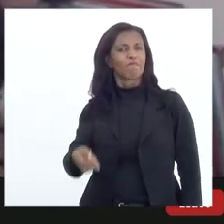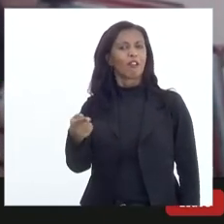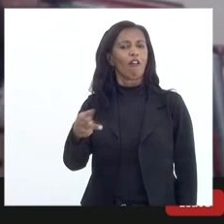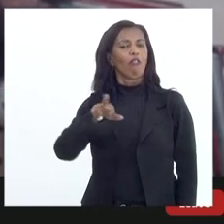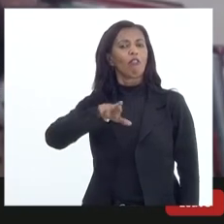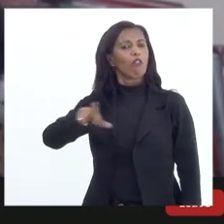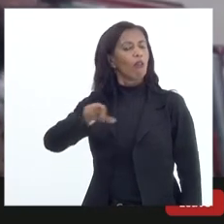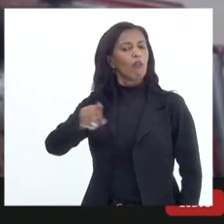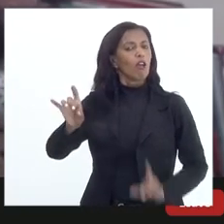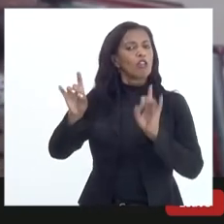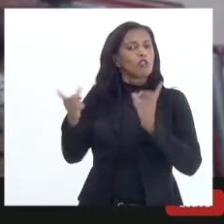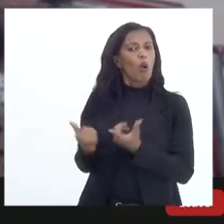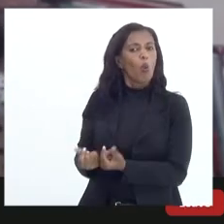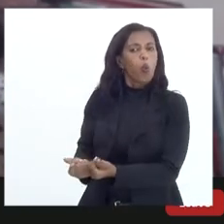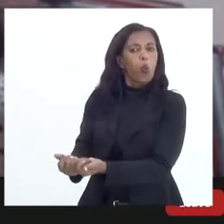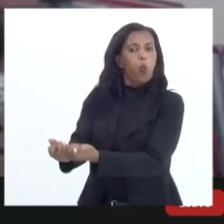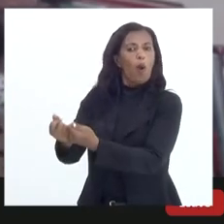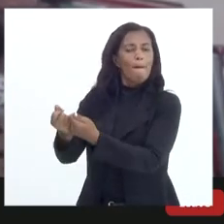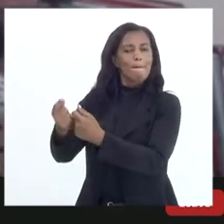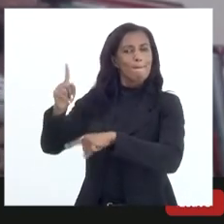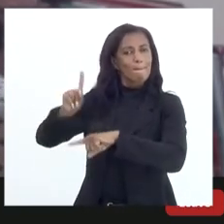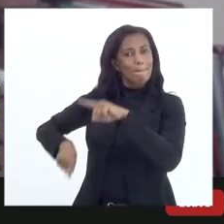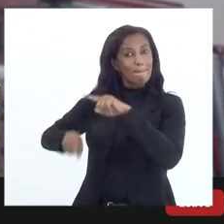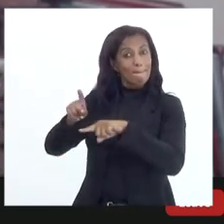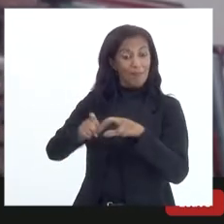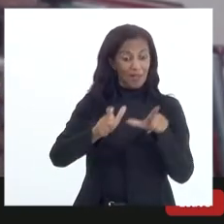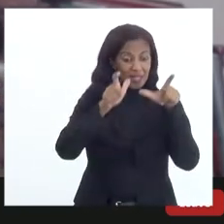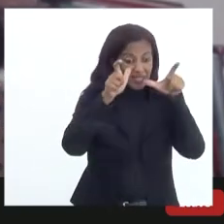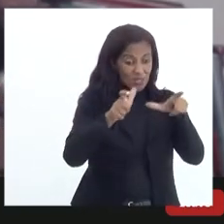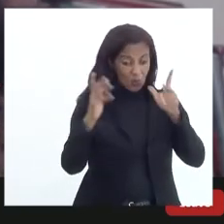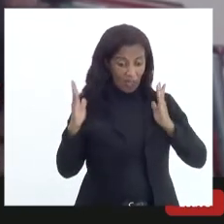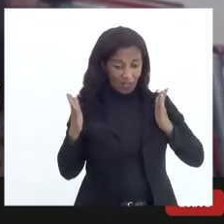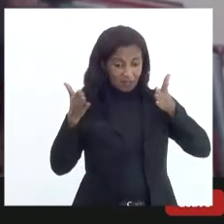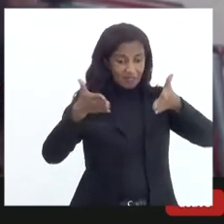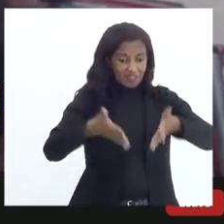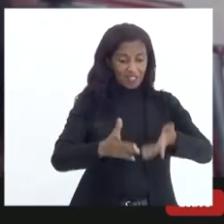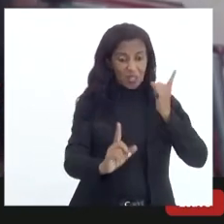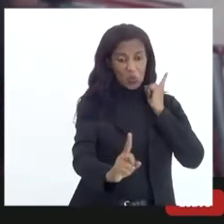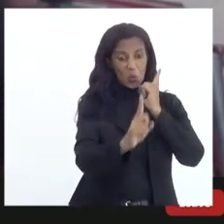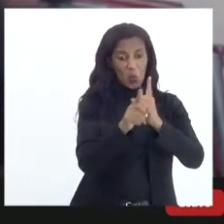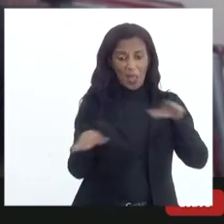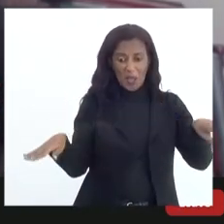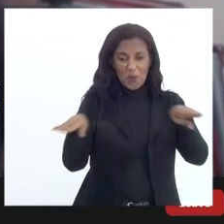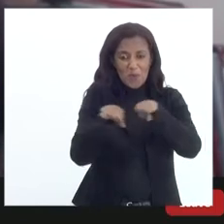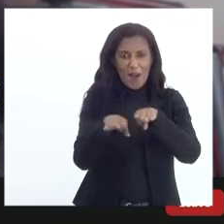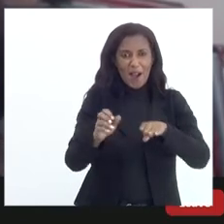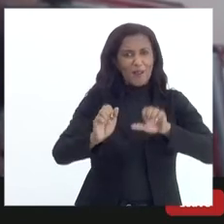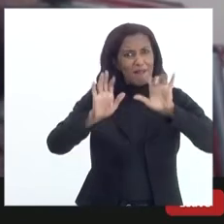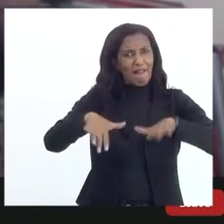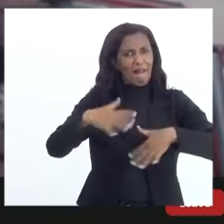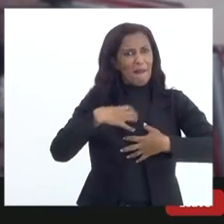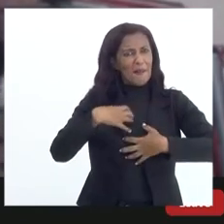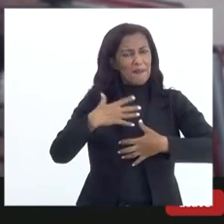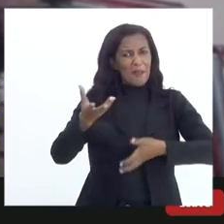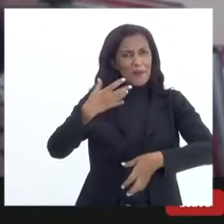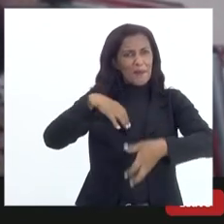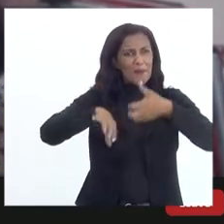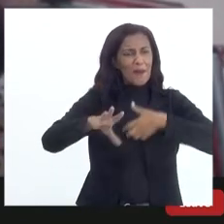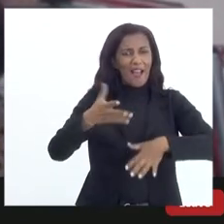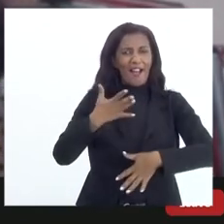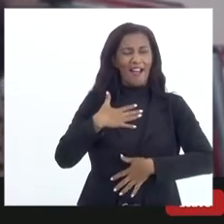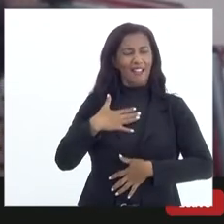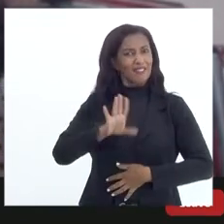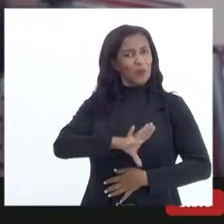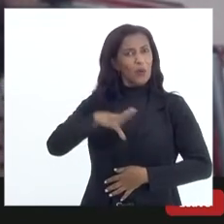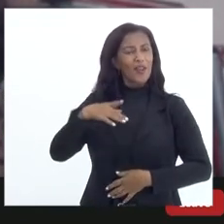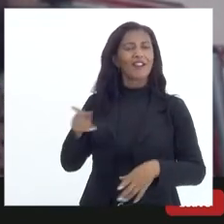só financeiro, material, é esse espaço onde a gente chega e encontra os iguais e se sente muito confortável. Então, é a gente ter